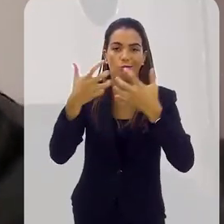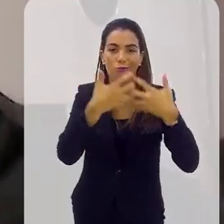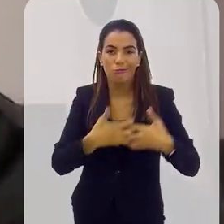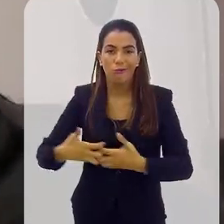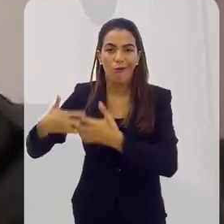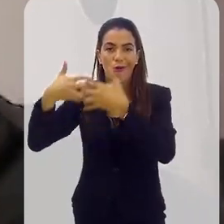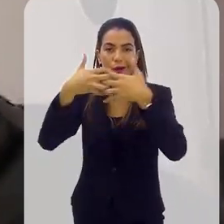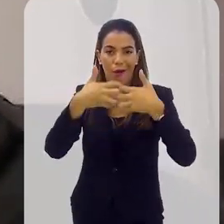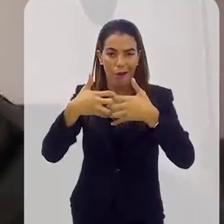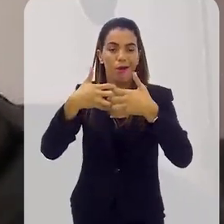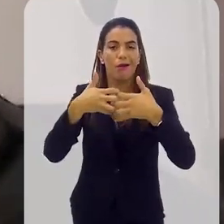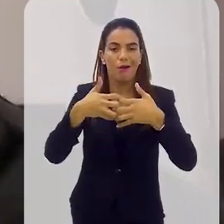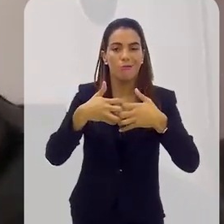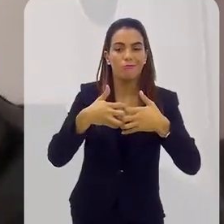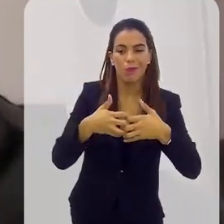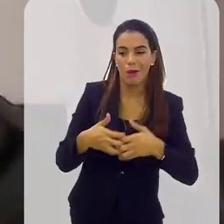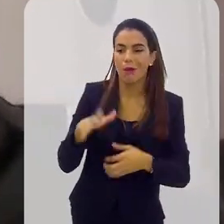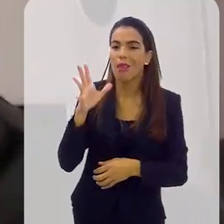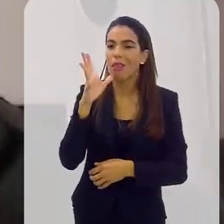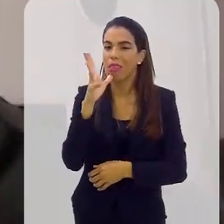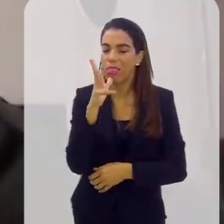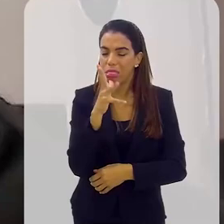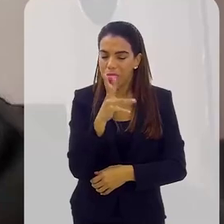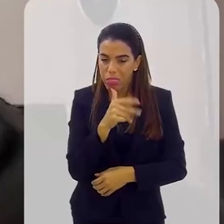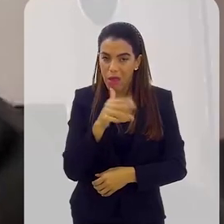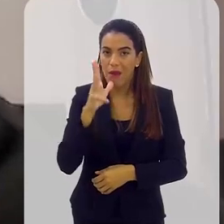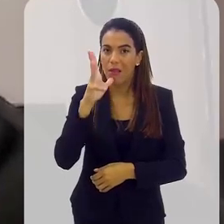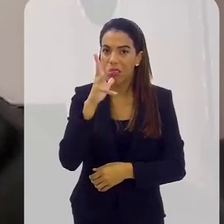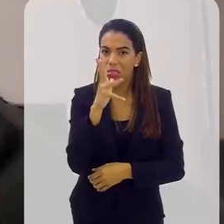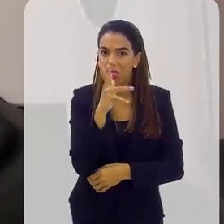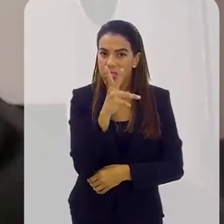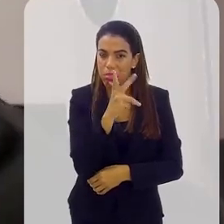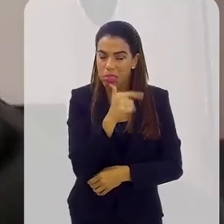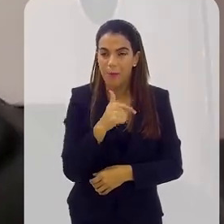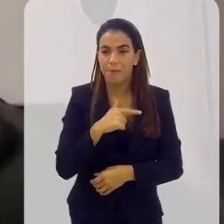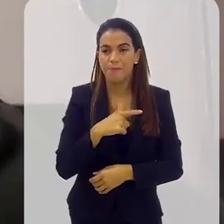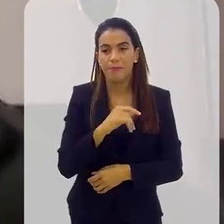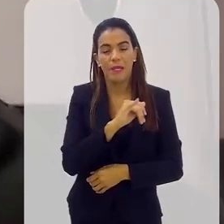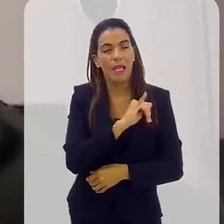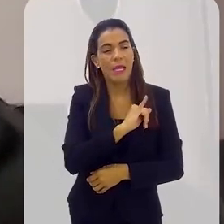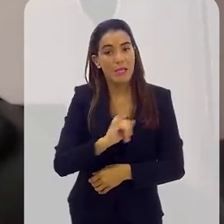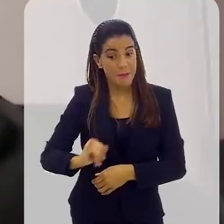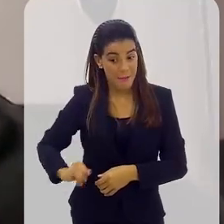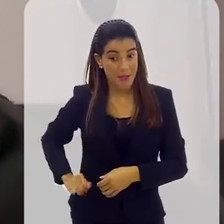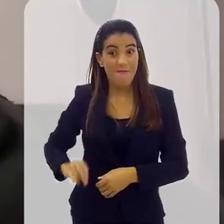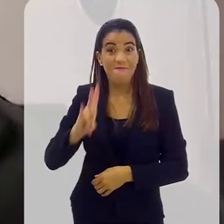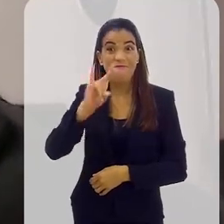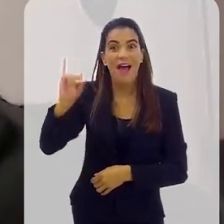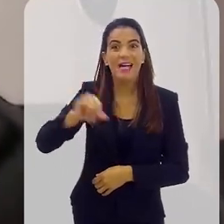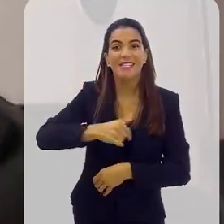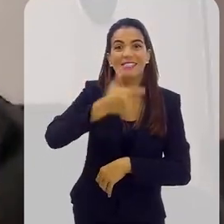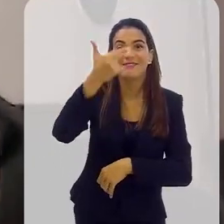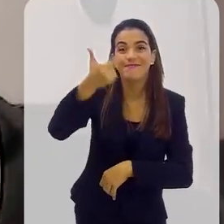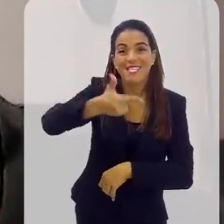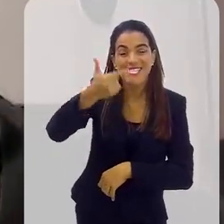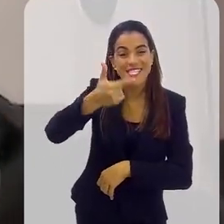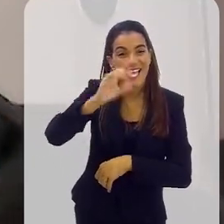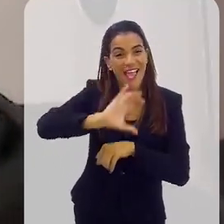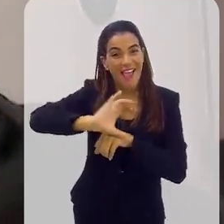Nós perdemos ali pontos preciosos no desmonte, porque senão a Imperatriz ia ser